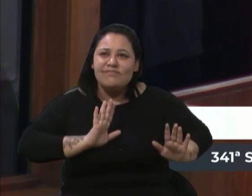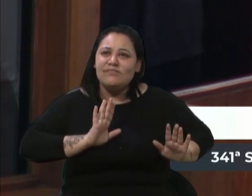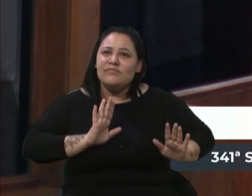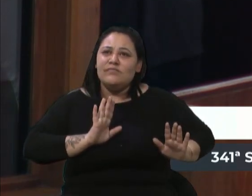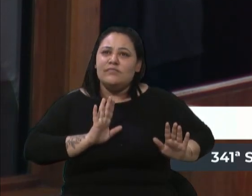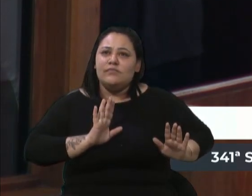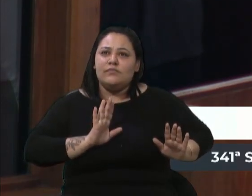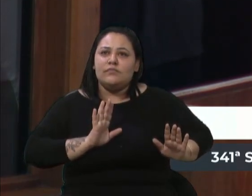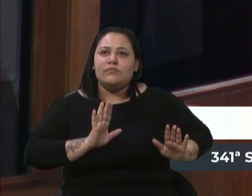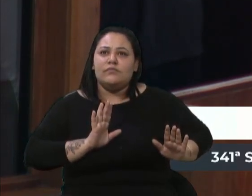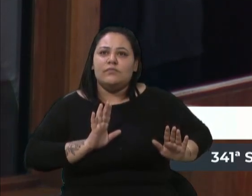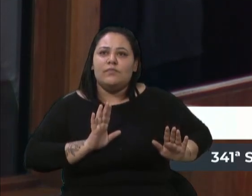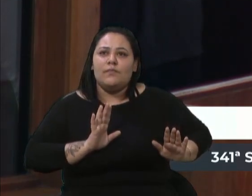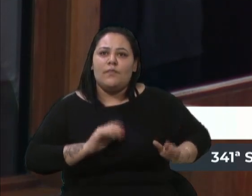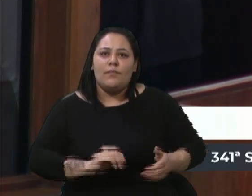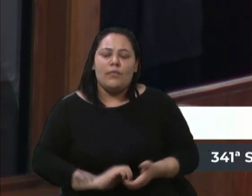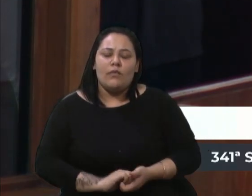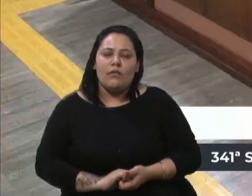favor.